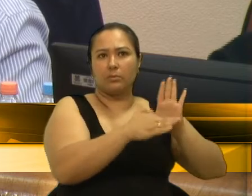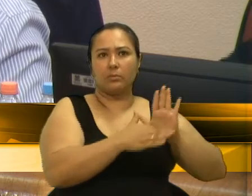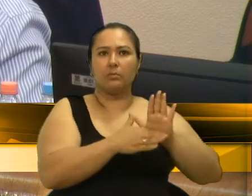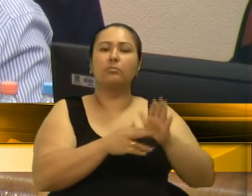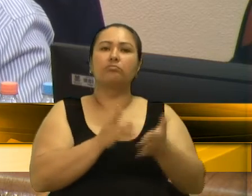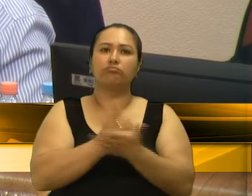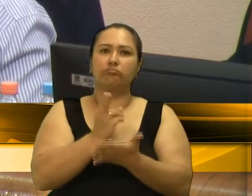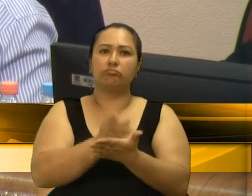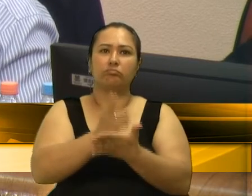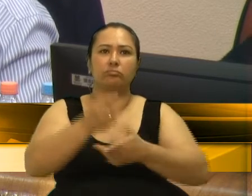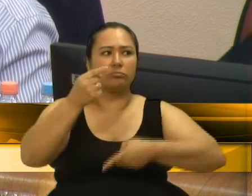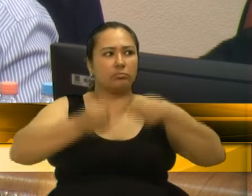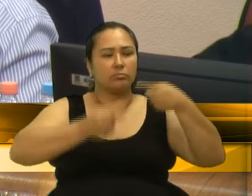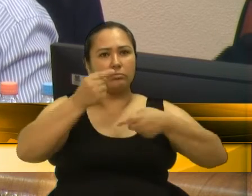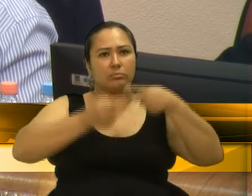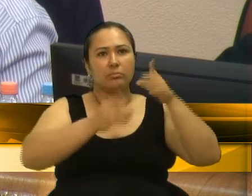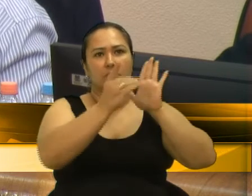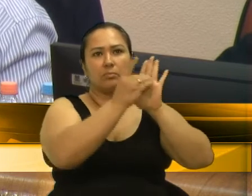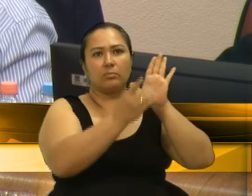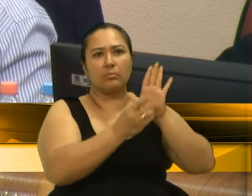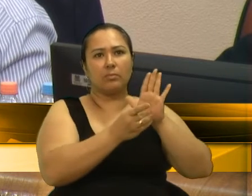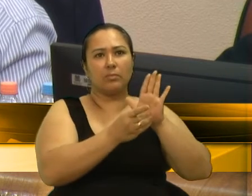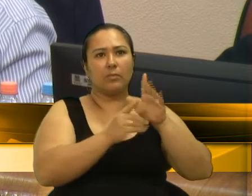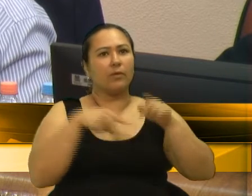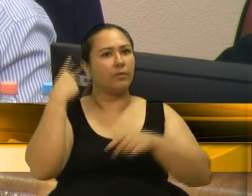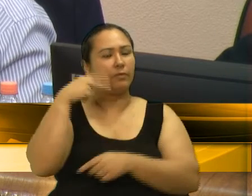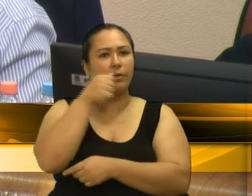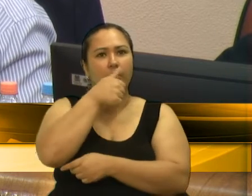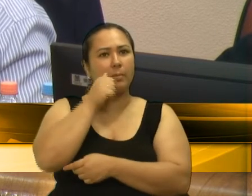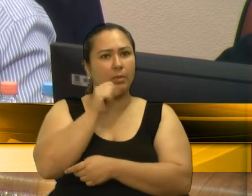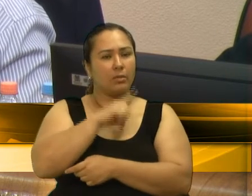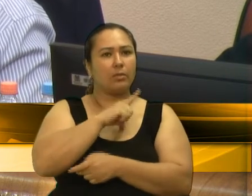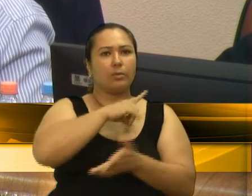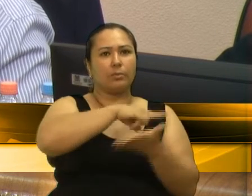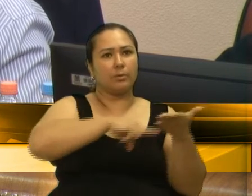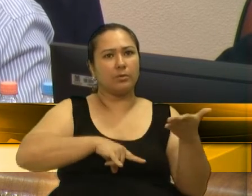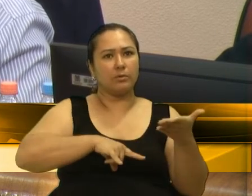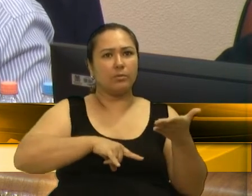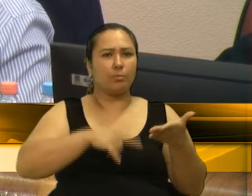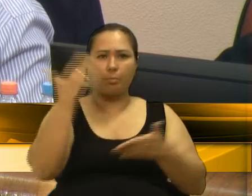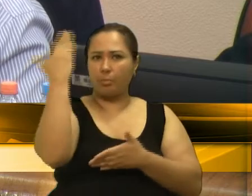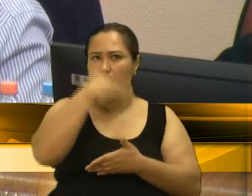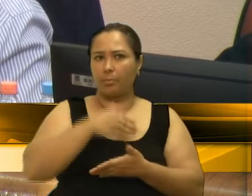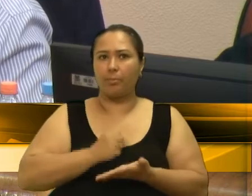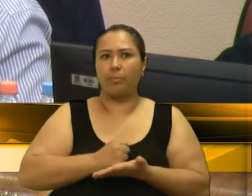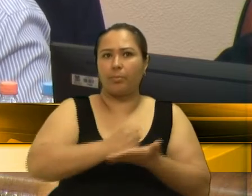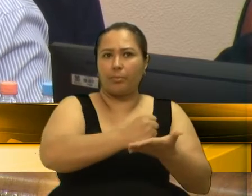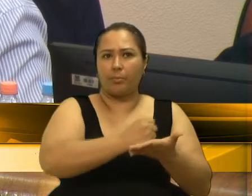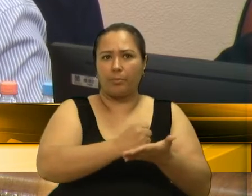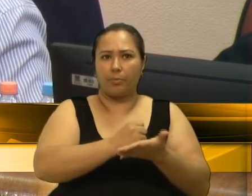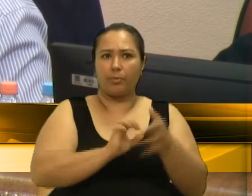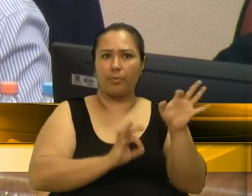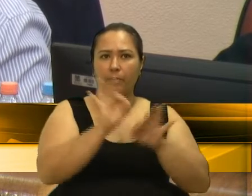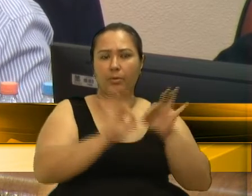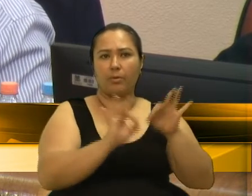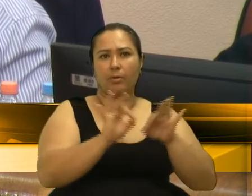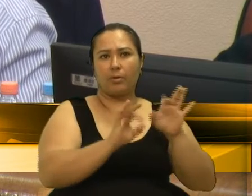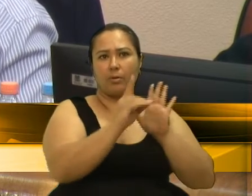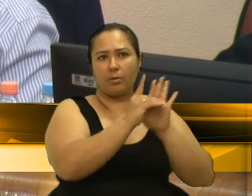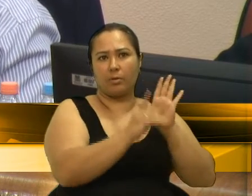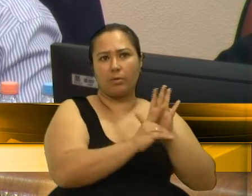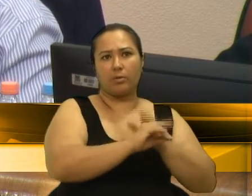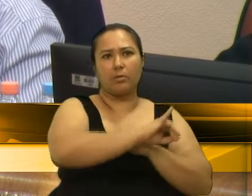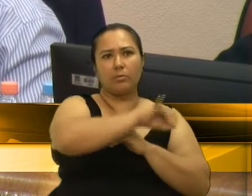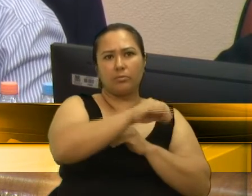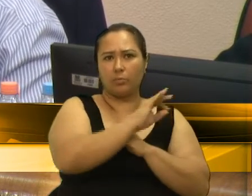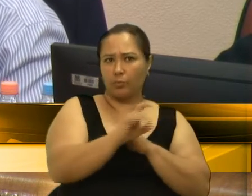do decreto também. Vereadora Paula, tem documentação que comprove a contribuição do Conselho Municipal na elaboração do decreto? Senhor Geomir, do